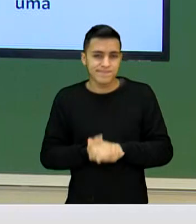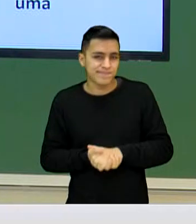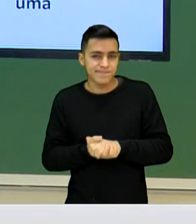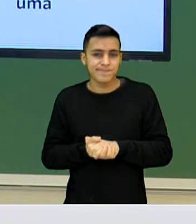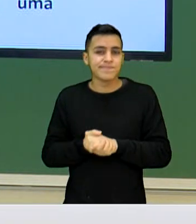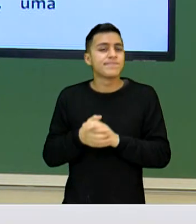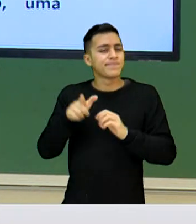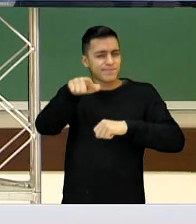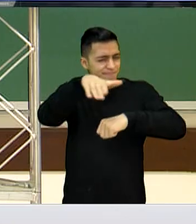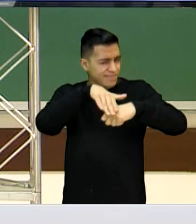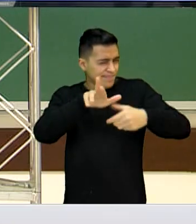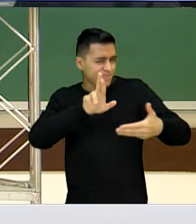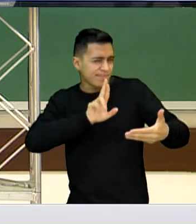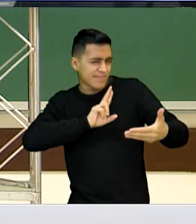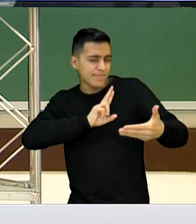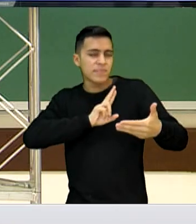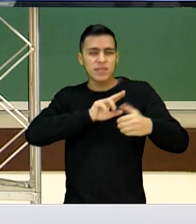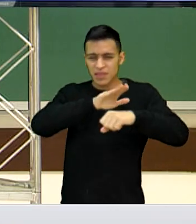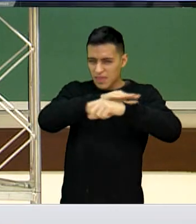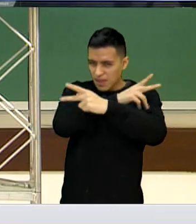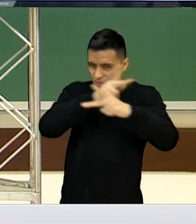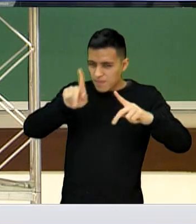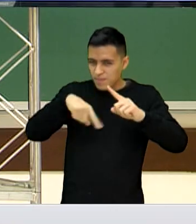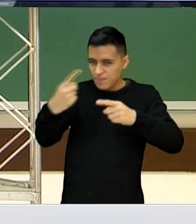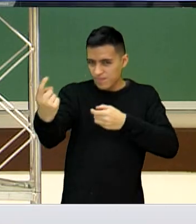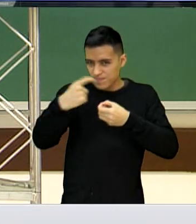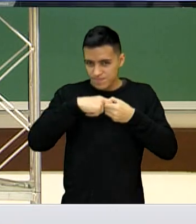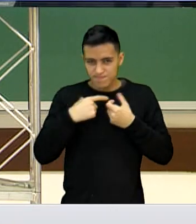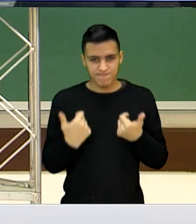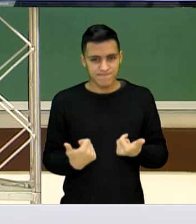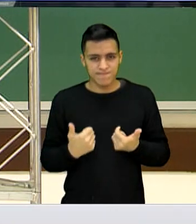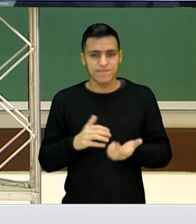vai colocar para mim, vou te dar um tempo e a gente já volta.